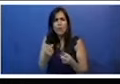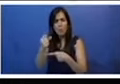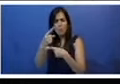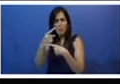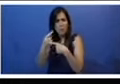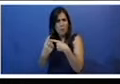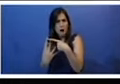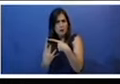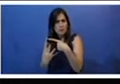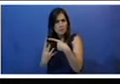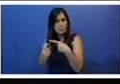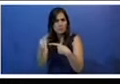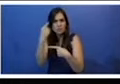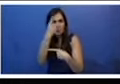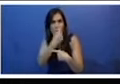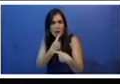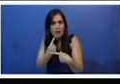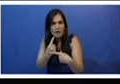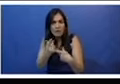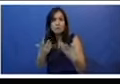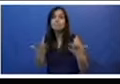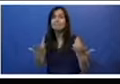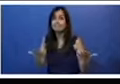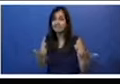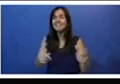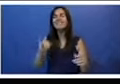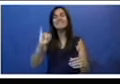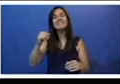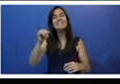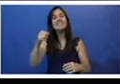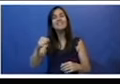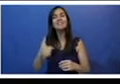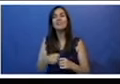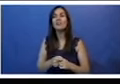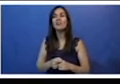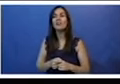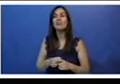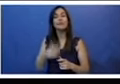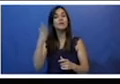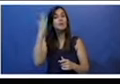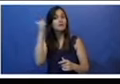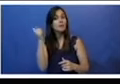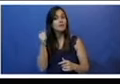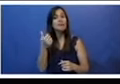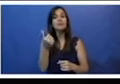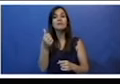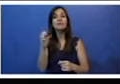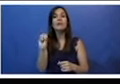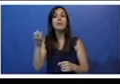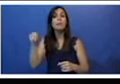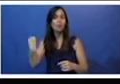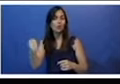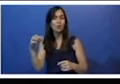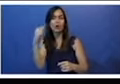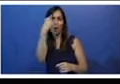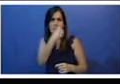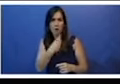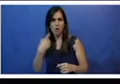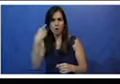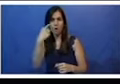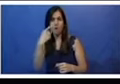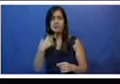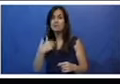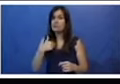professora quantos minutos são 1 hora 60 minutos se eu dividir 60 por